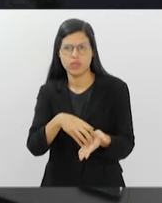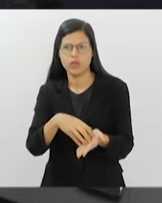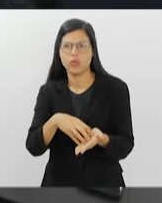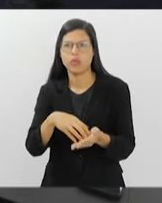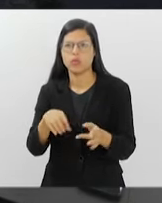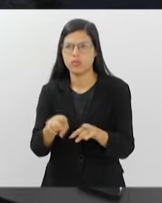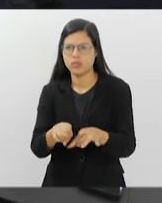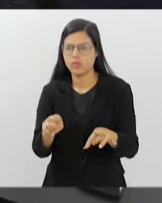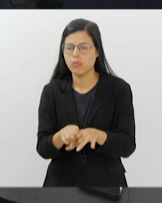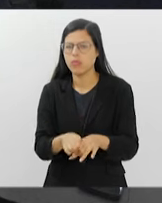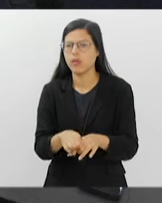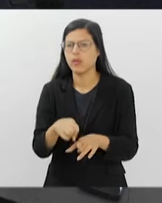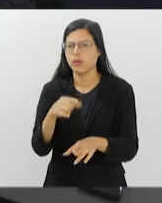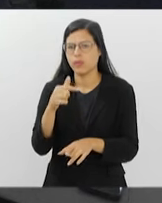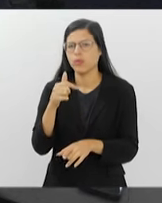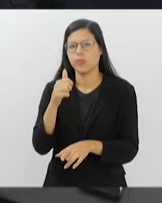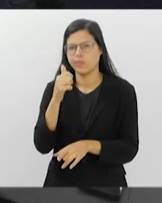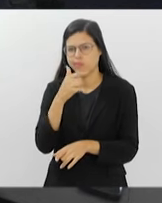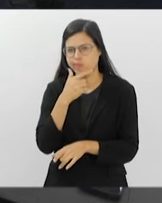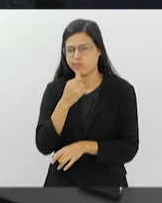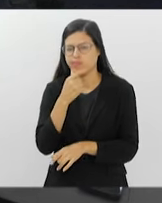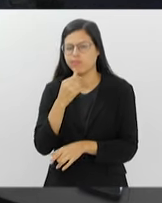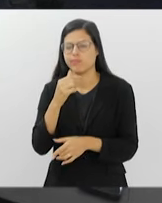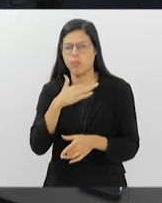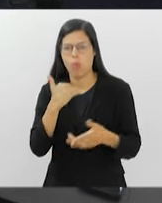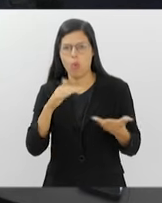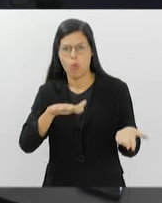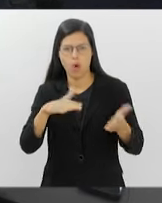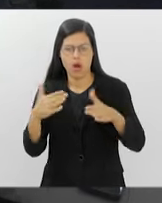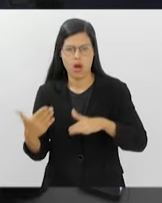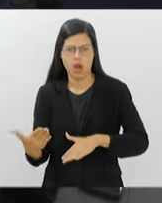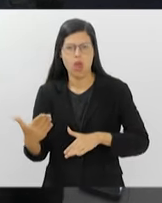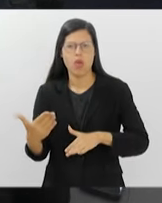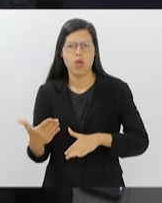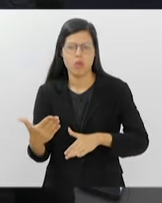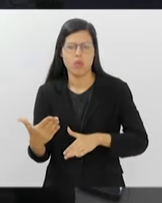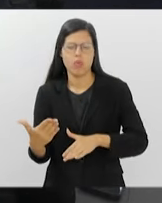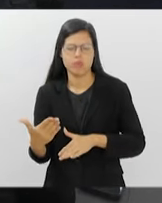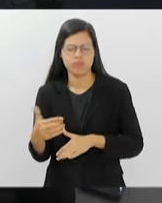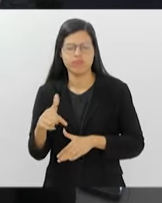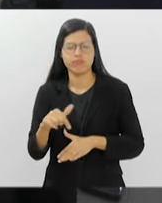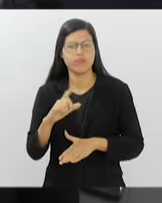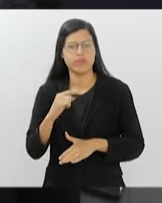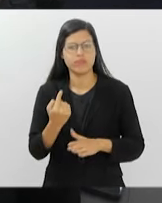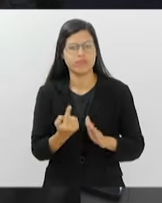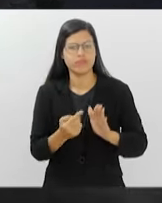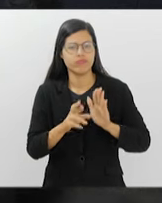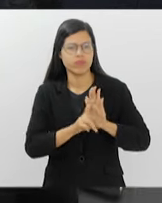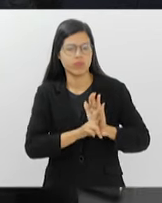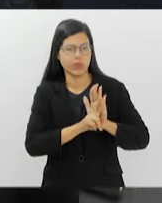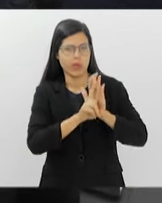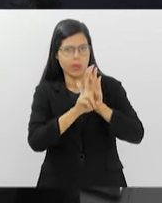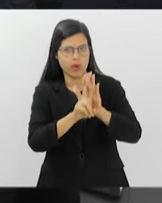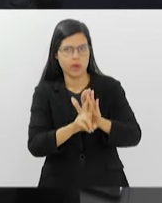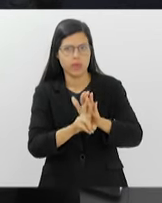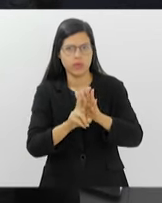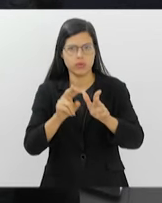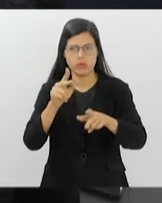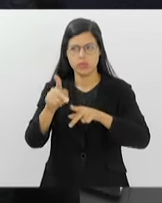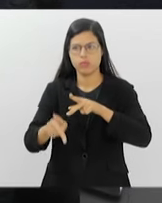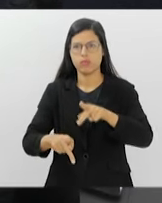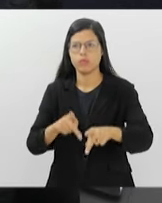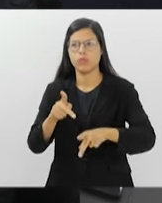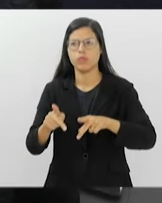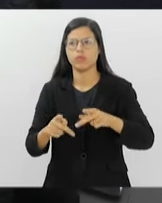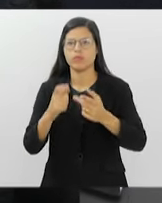morreu afogado enfim todos nós aqui como representantes do povo estamos apenas preocupados com a questão